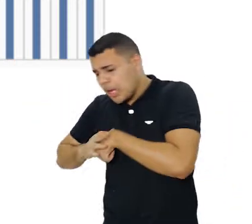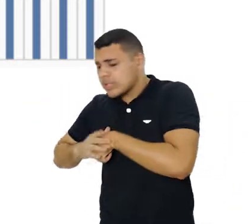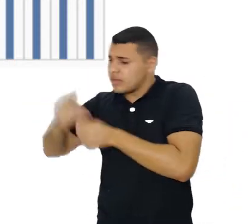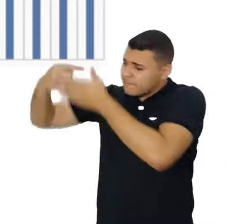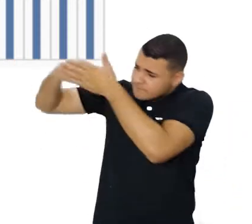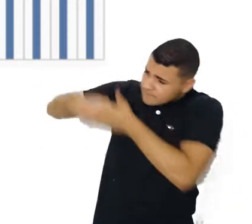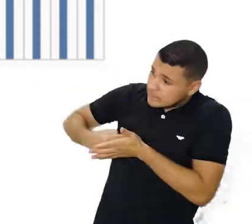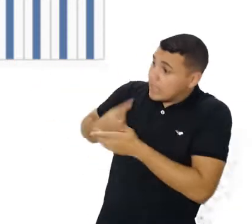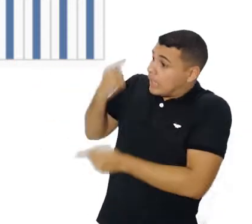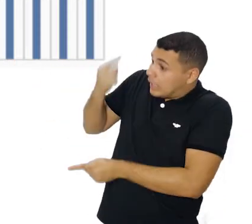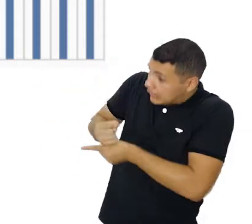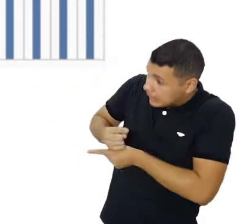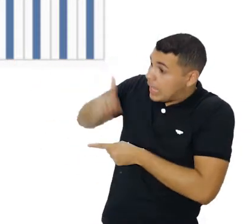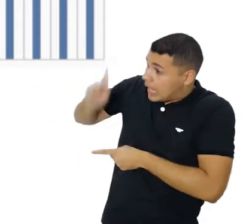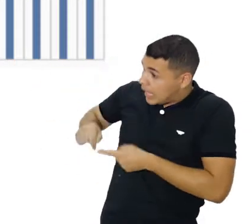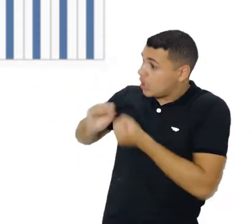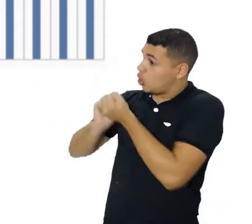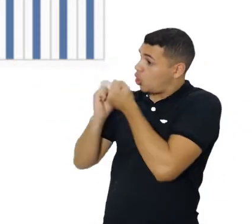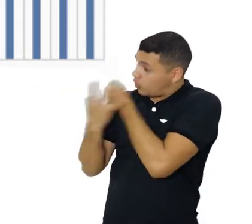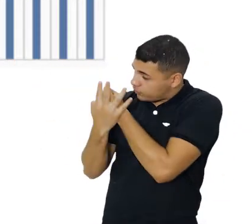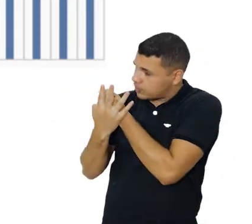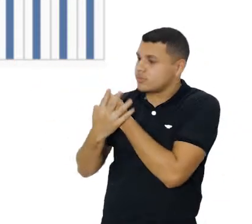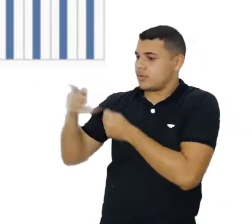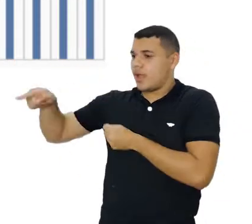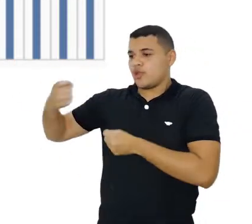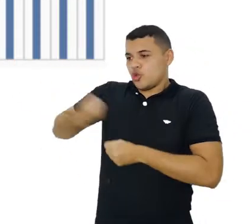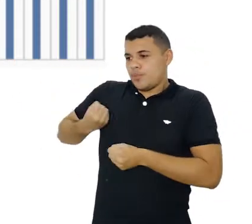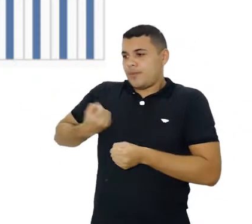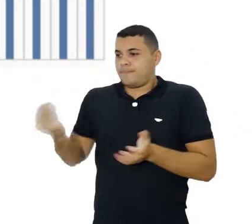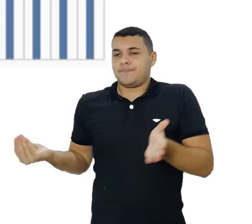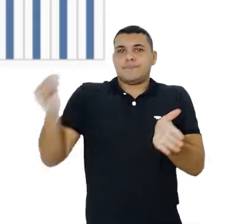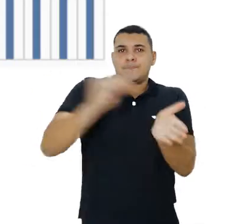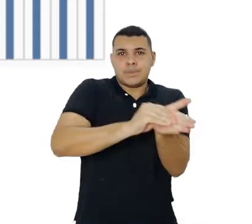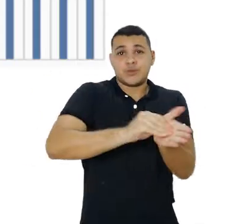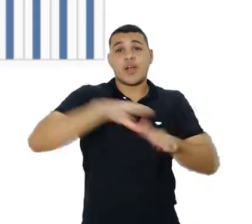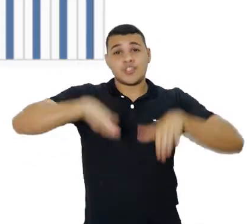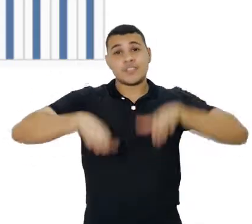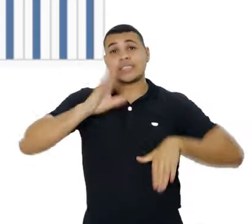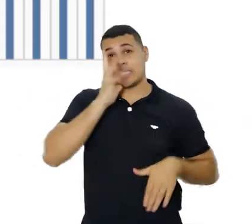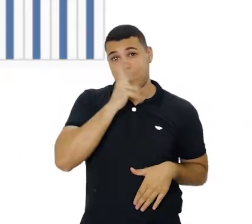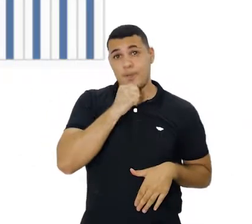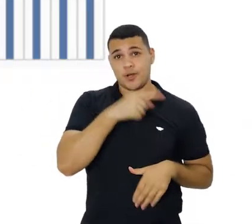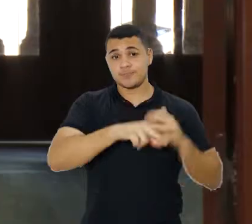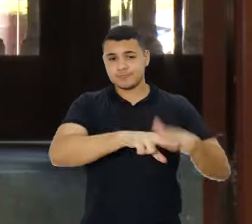ser diagnosticado e a ser notificado. Tá?